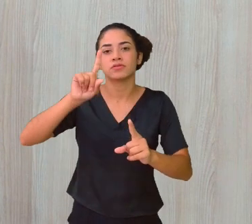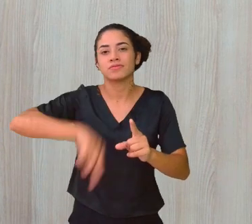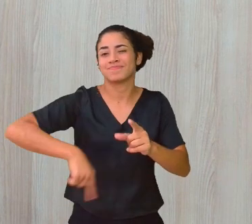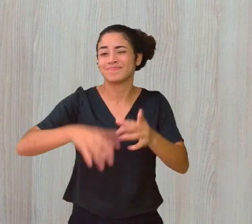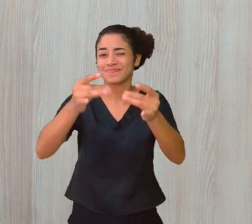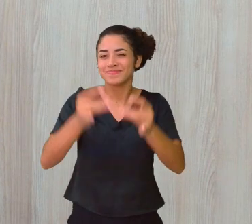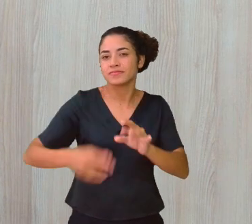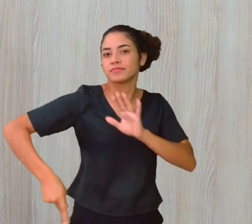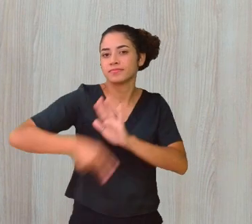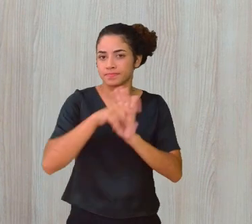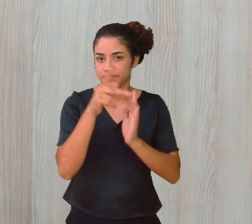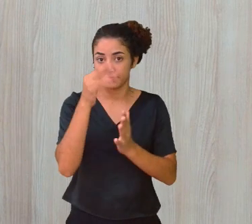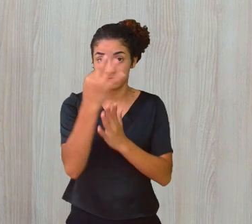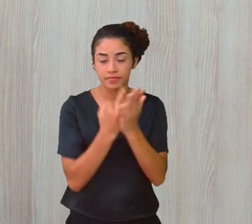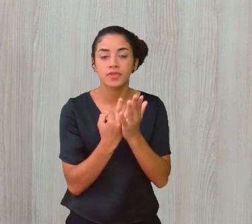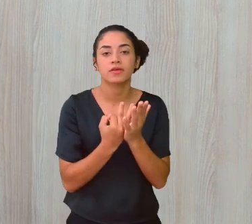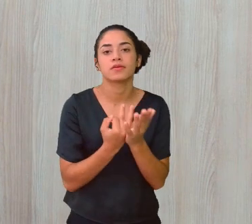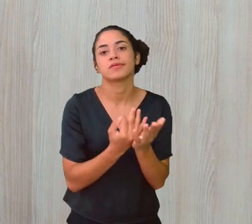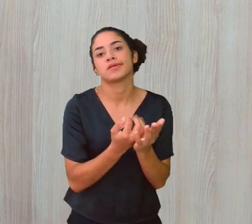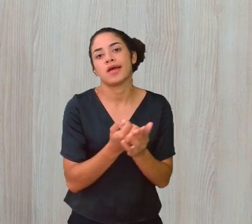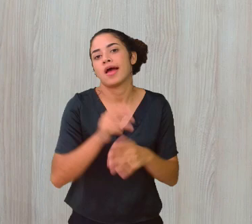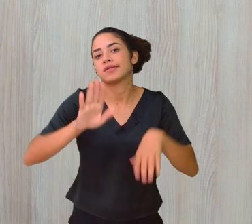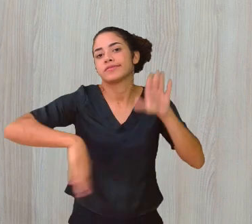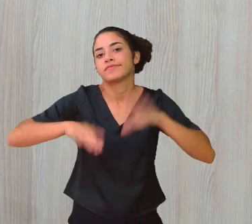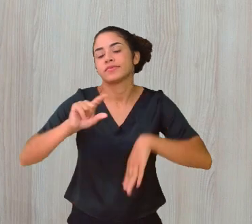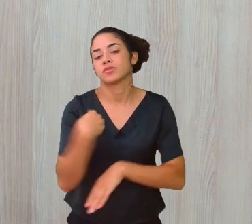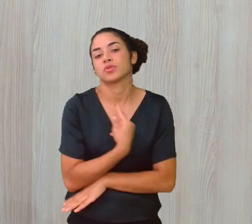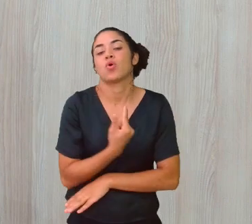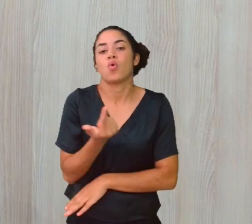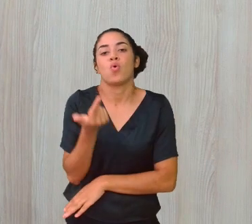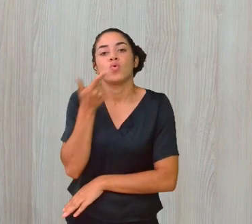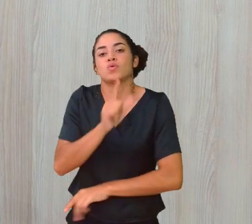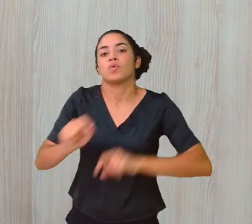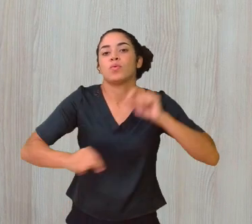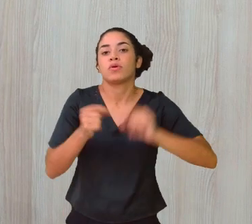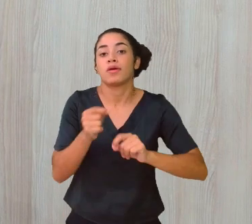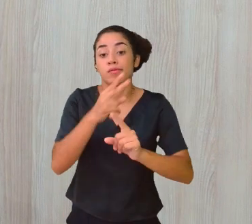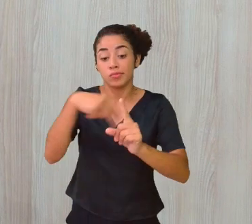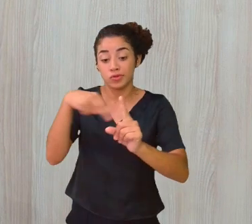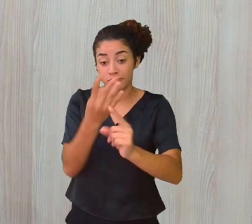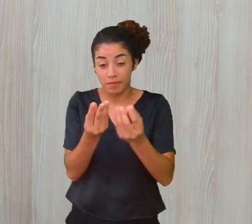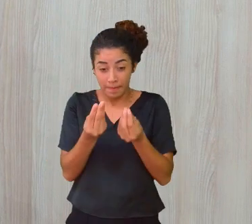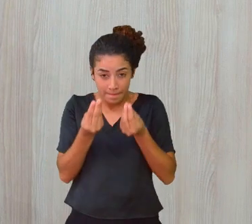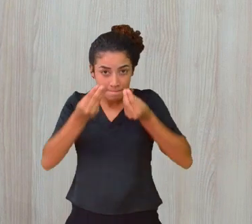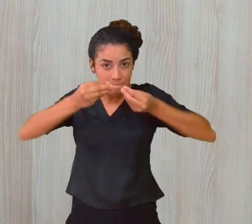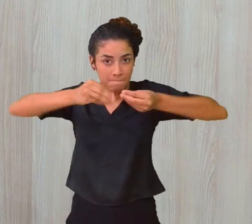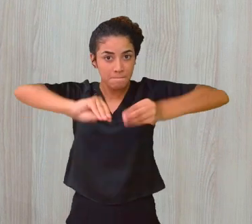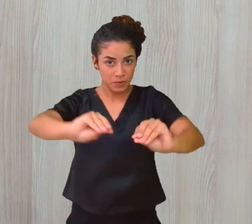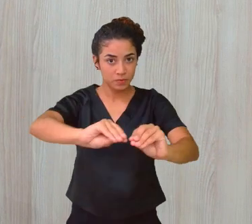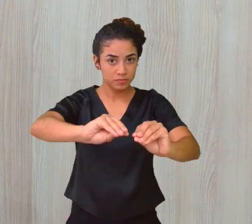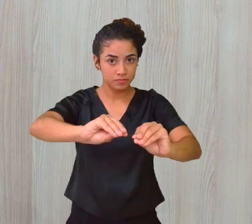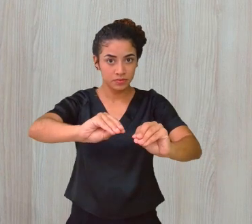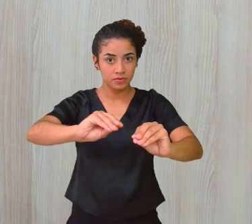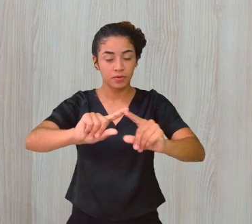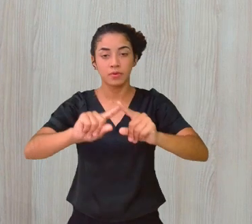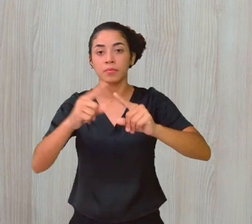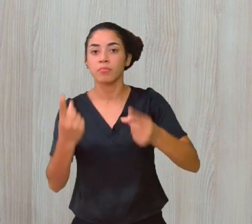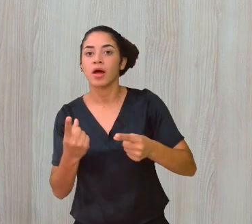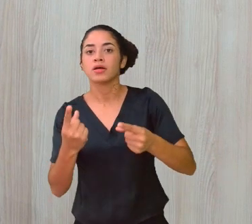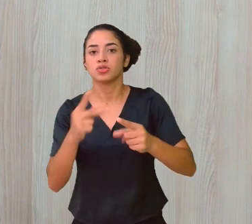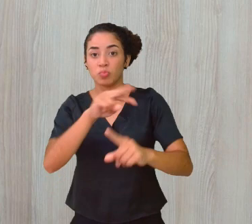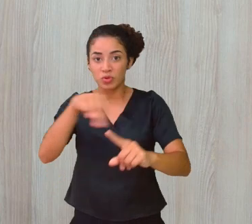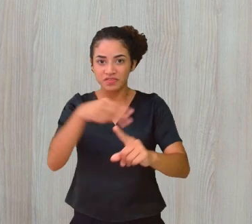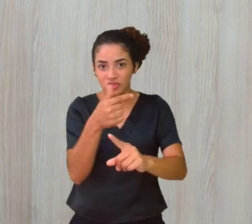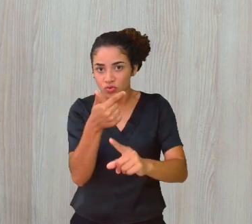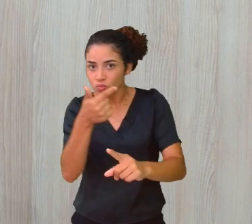em um texto, né, em que muitas vezes a gente consegue colocar o nosso ponto de vista, mas não necessariamente a gente tem acesso ao ponto de vista do